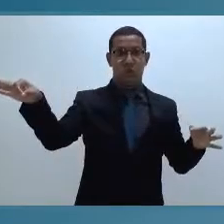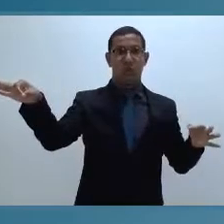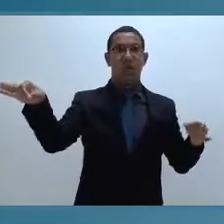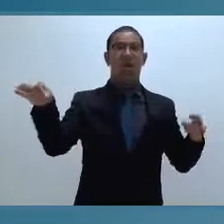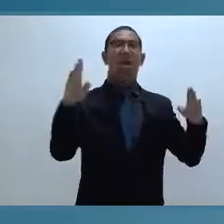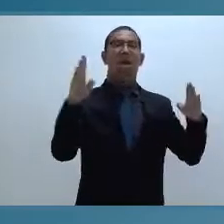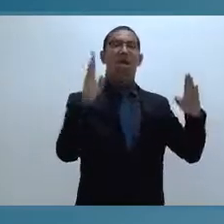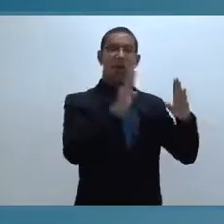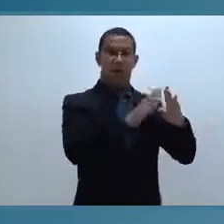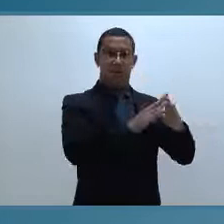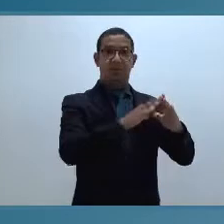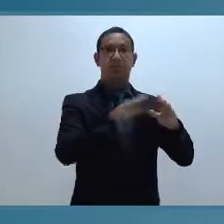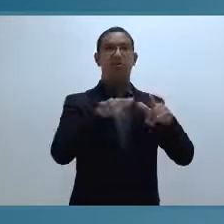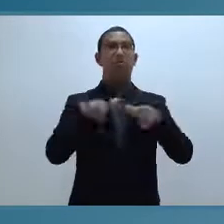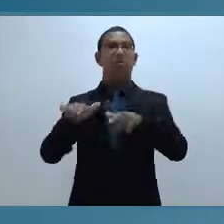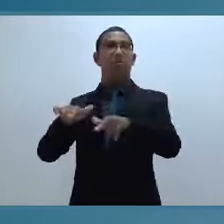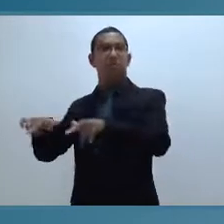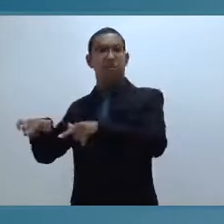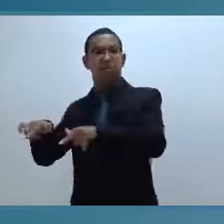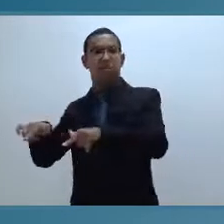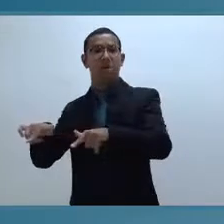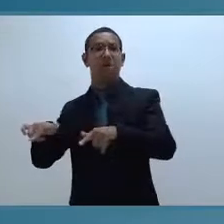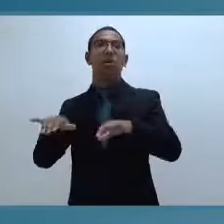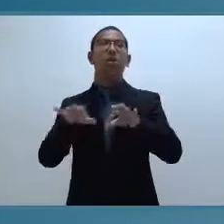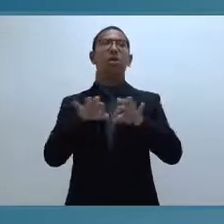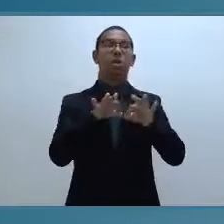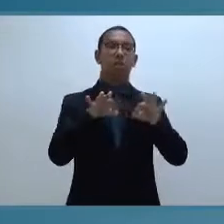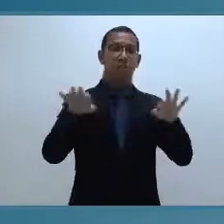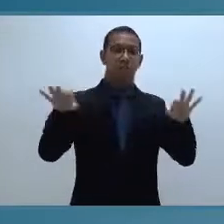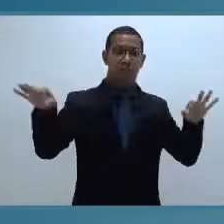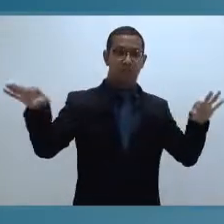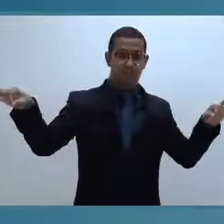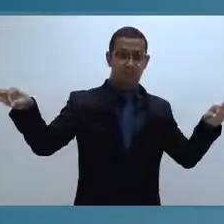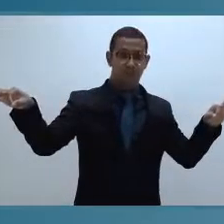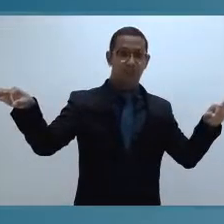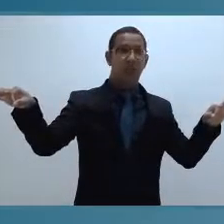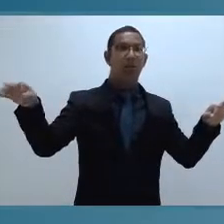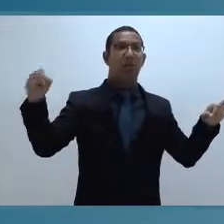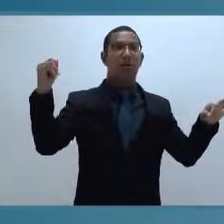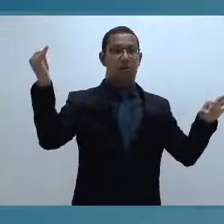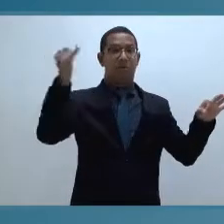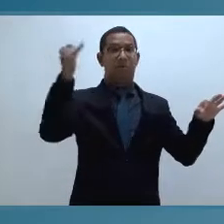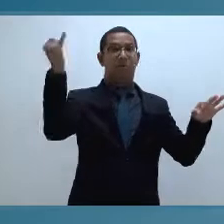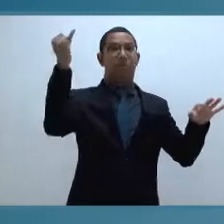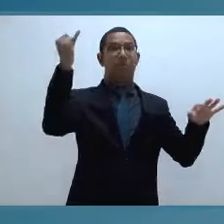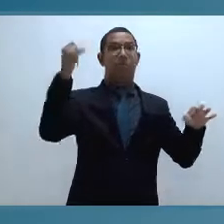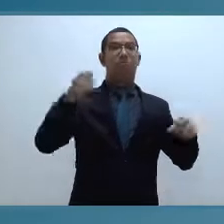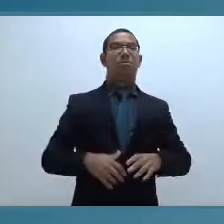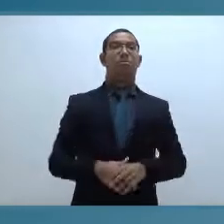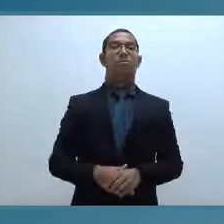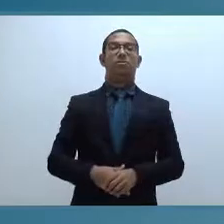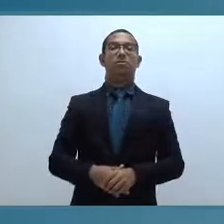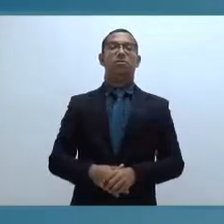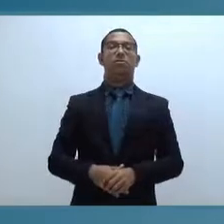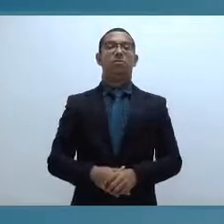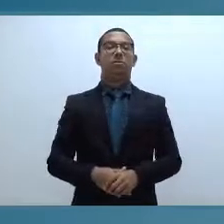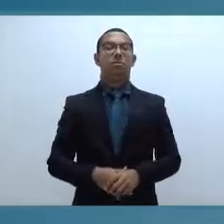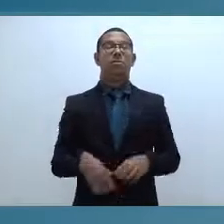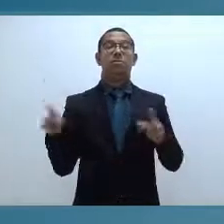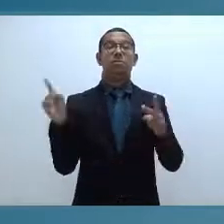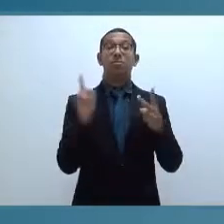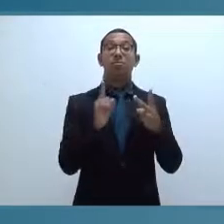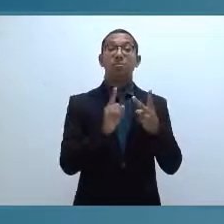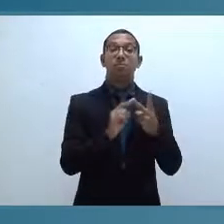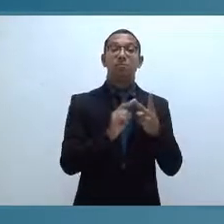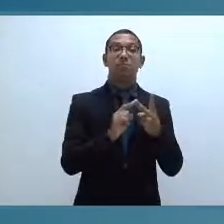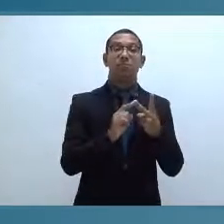do Estado de detente que não exceda 70 quilômetros, considerada a distância de 3 a 5. 2. Que